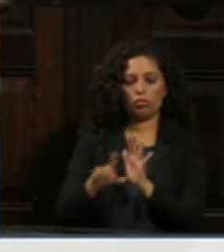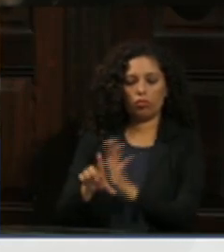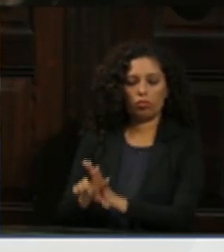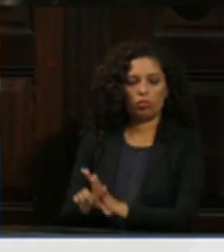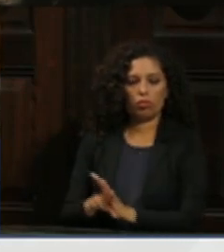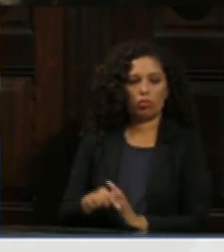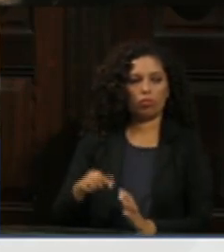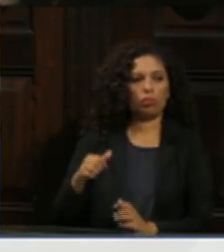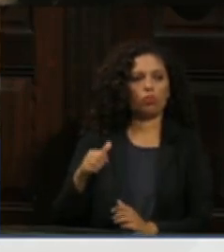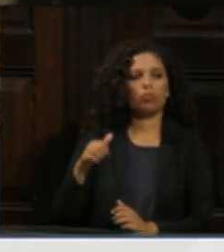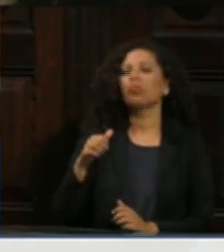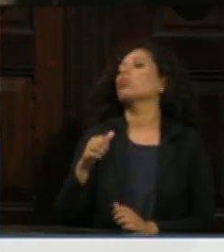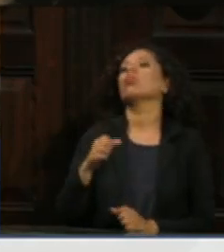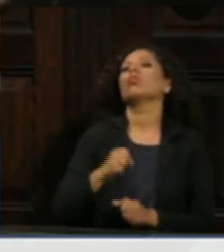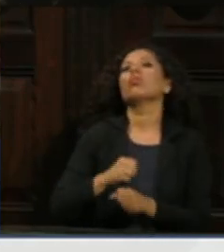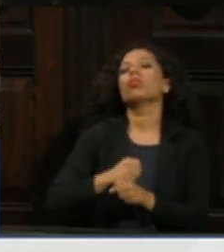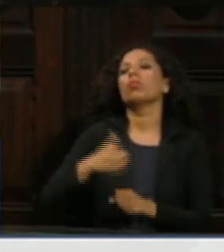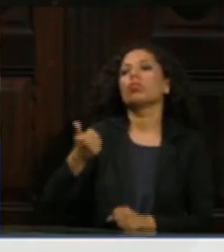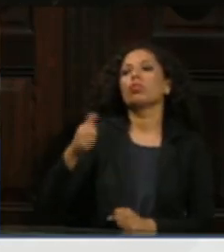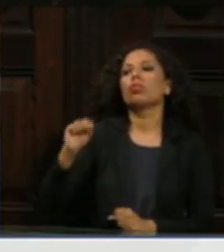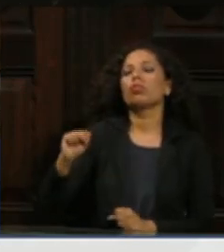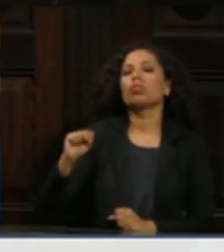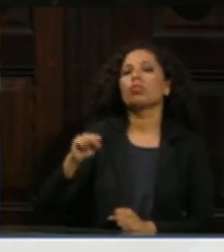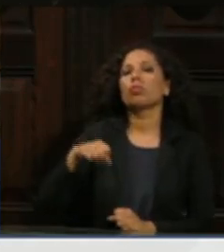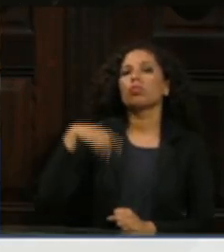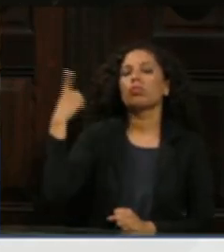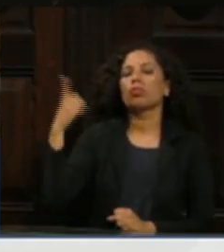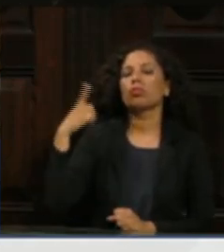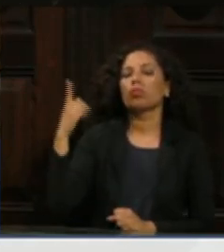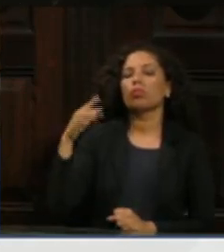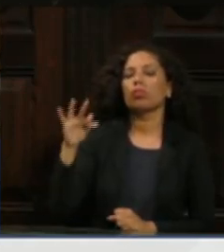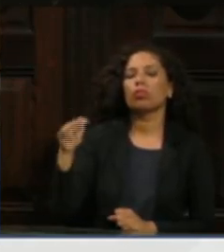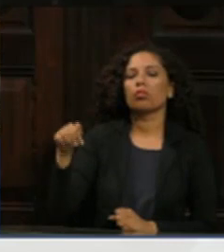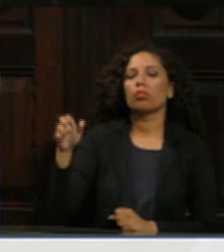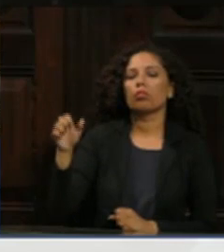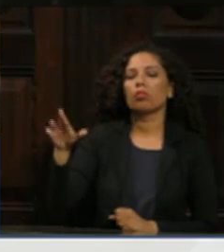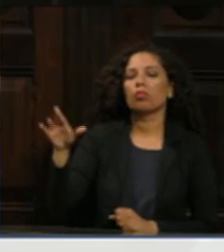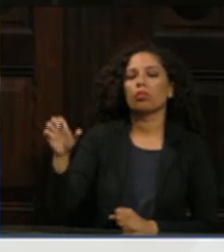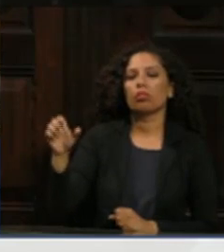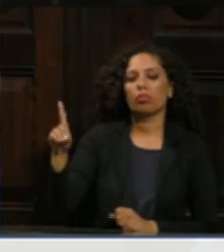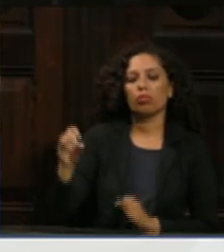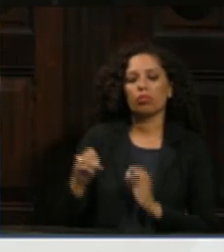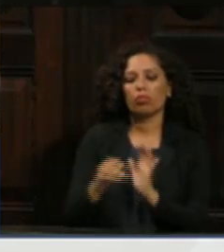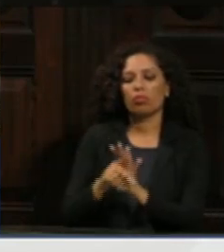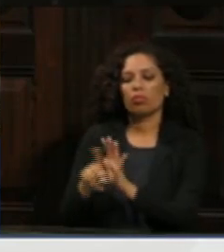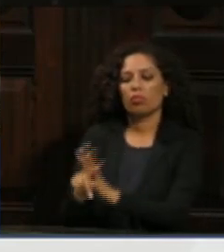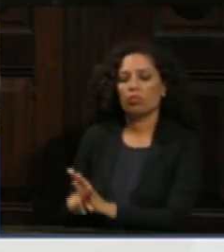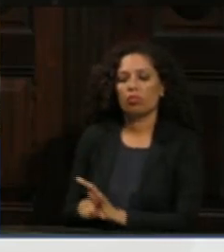717-A/2015, autoria deputados Bruno Dauer e Luiz Paulo. Projeto de lei